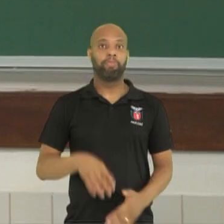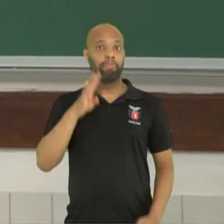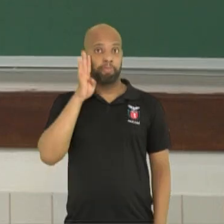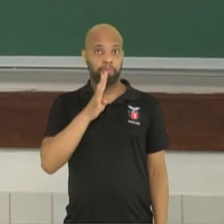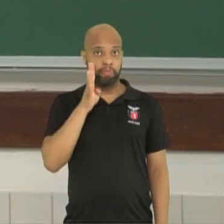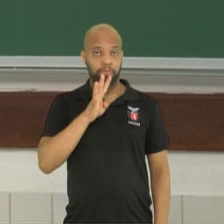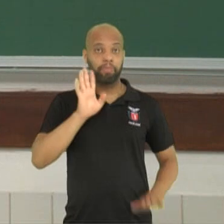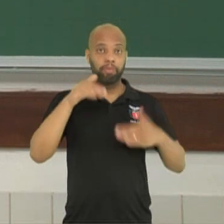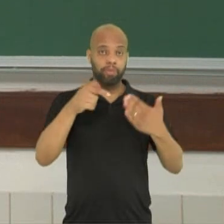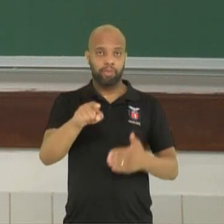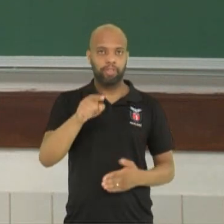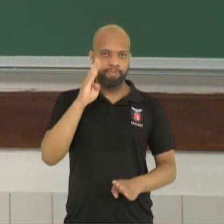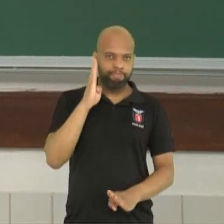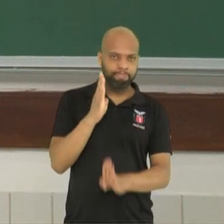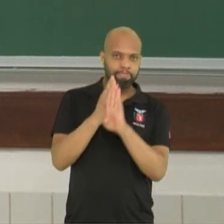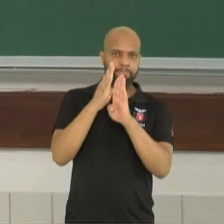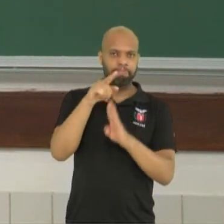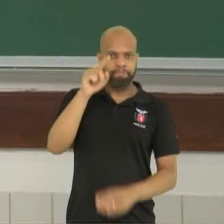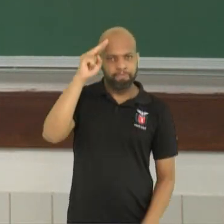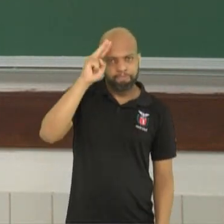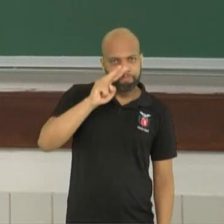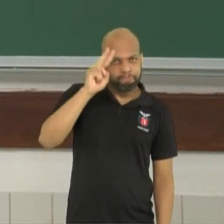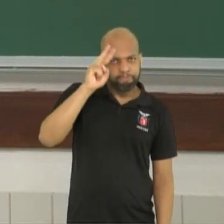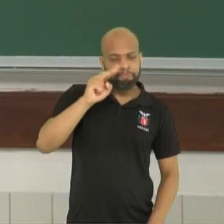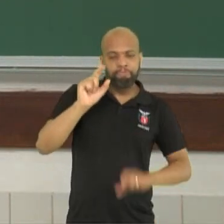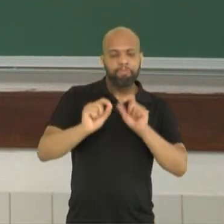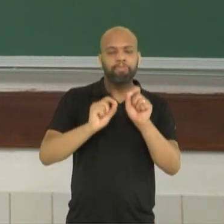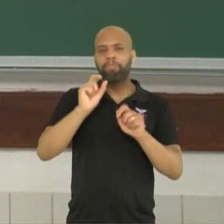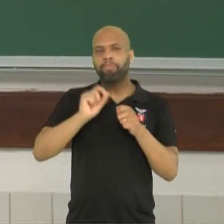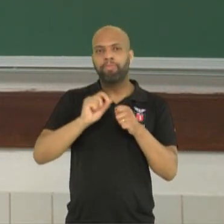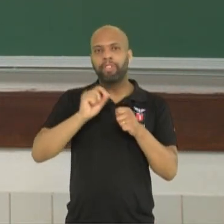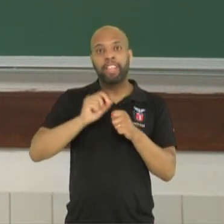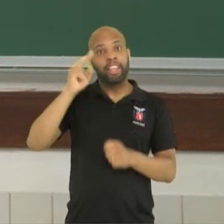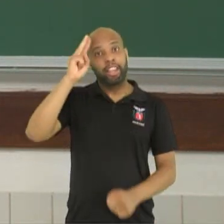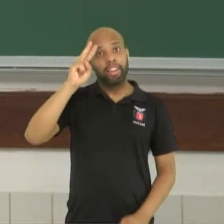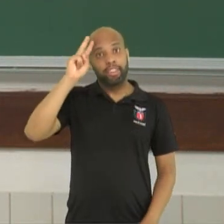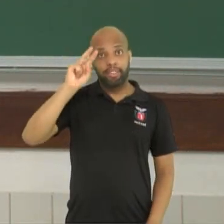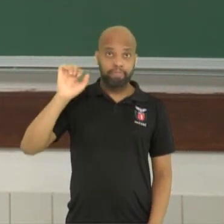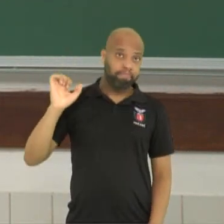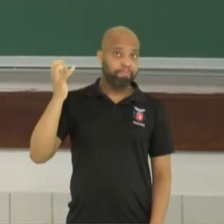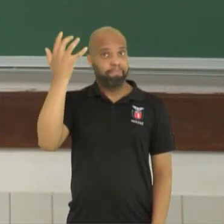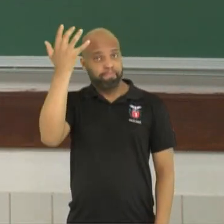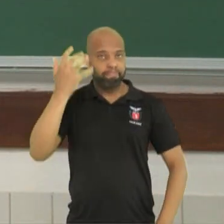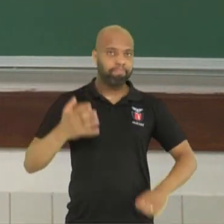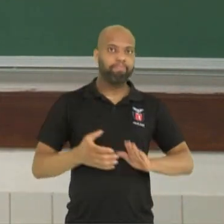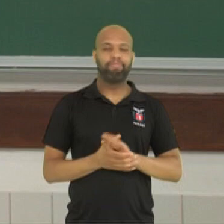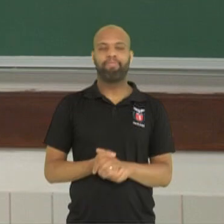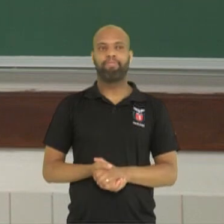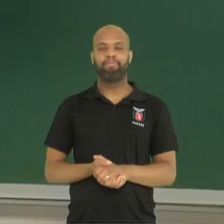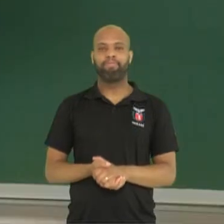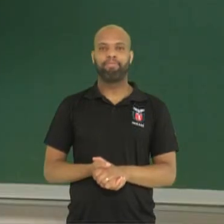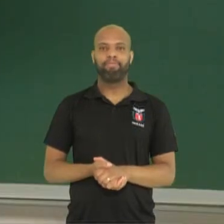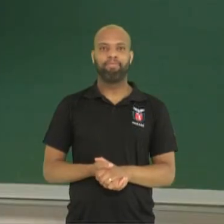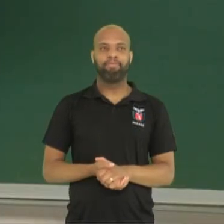Legal. E aí, você descobriu, você lembrou, então o que fez essa história acontecer? Vamos ver.